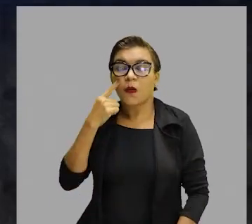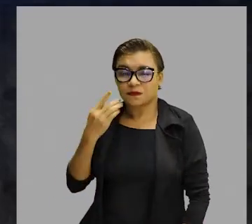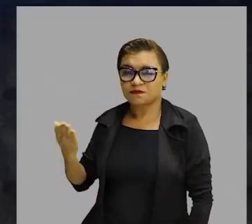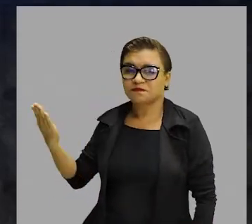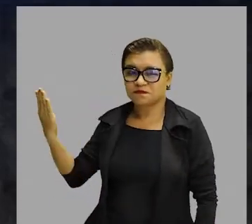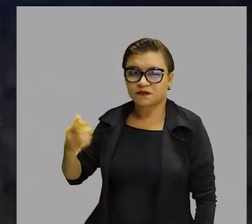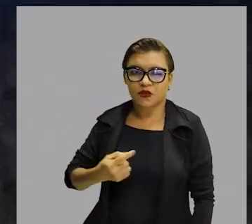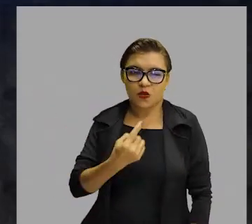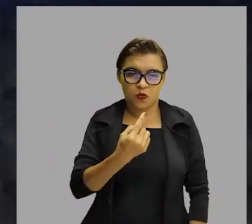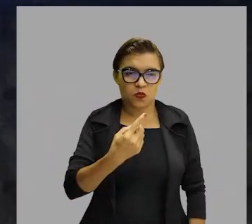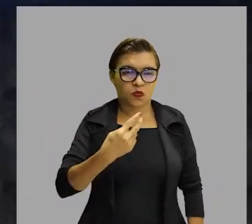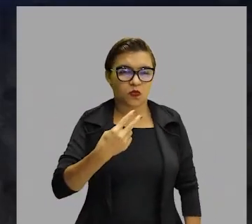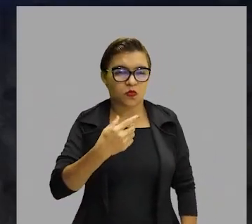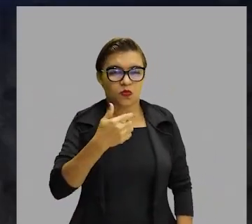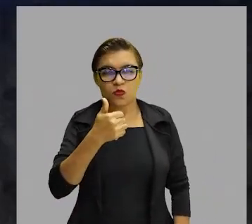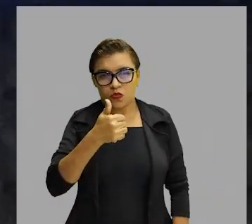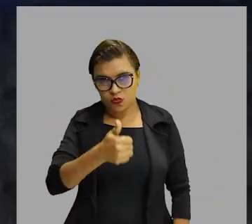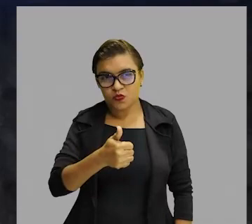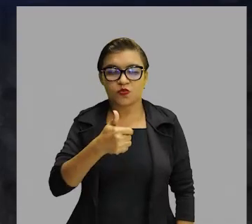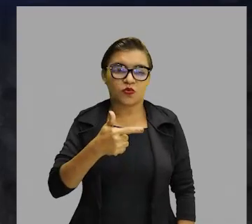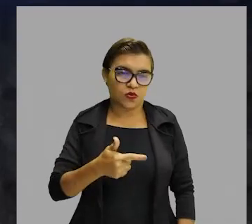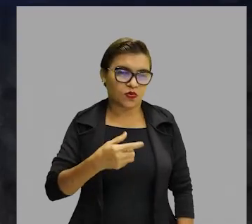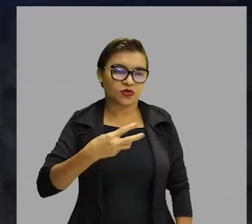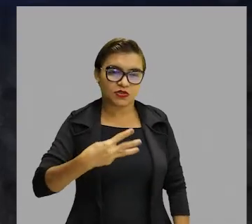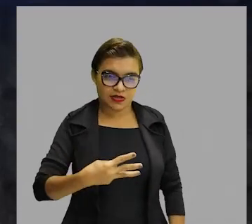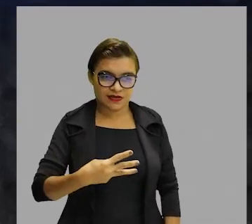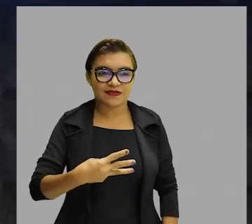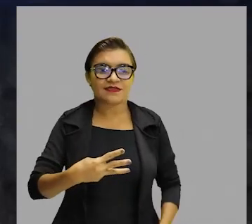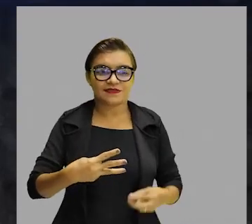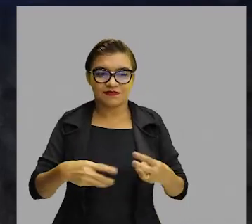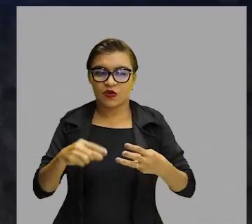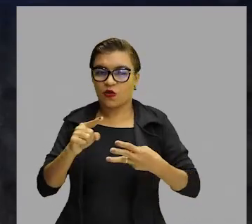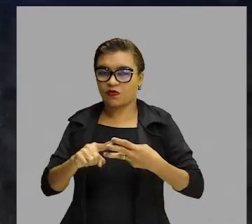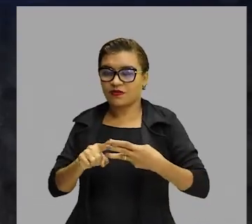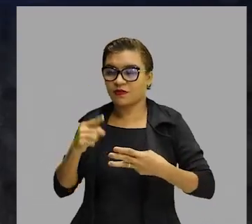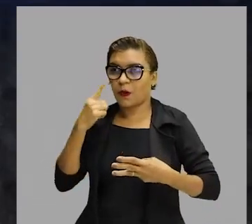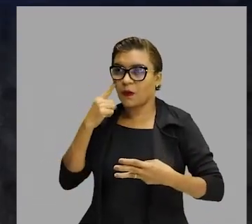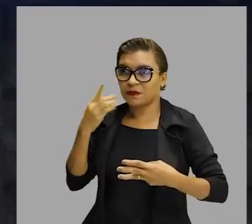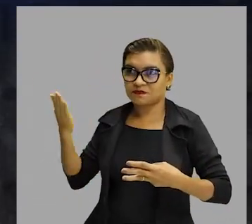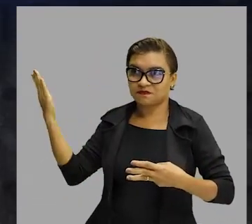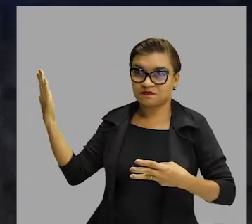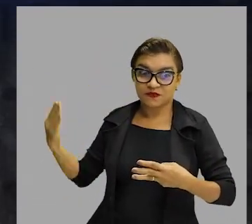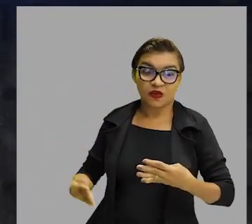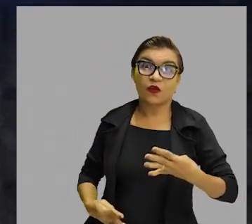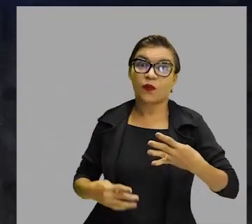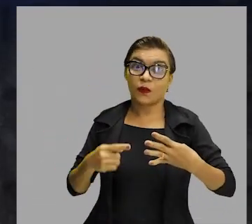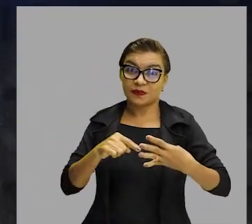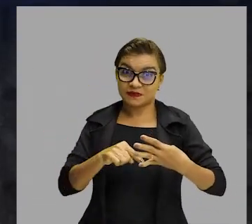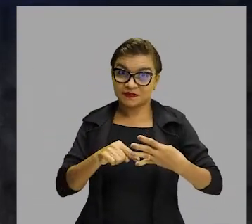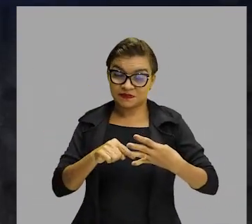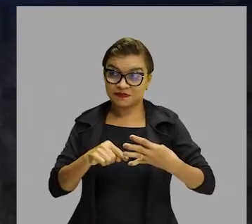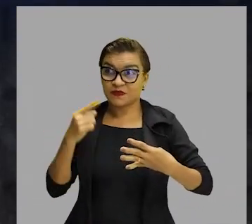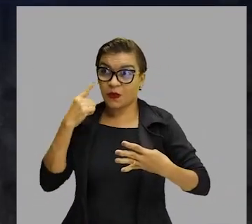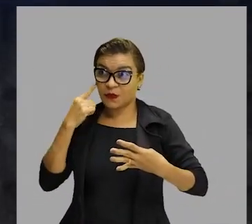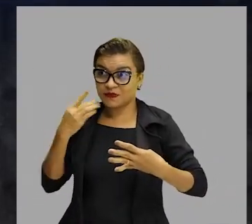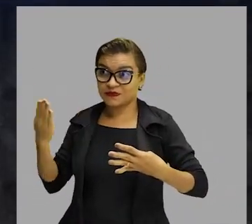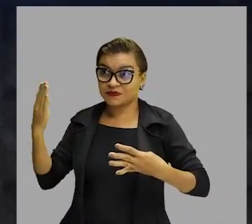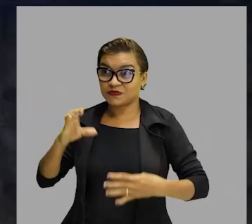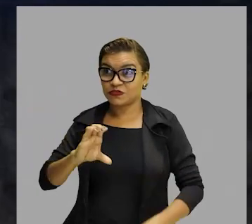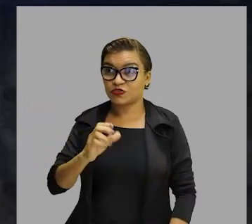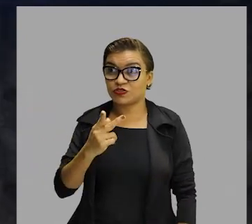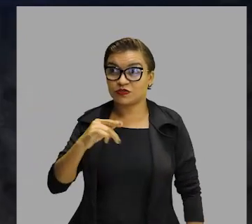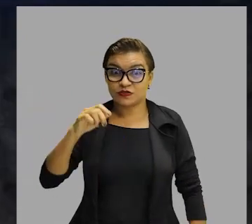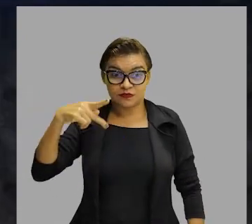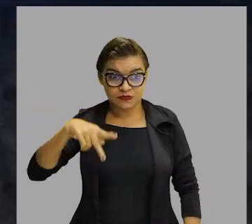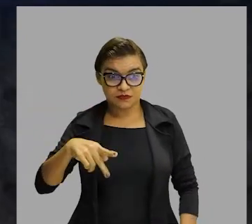aí. Vamos falar sobre o transistor, a importância do transistor, do chip, né? Talvez você